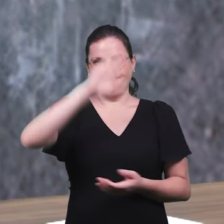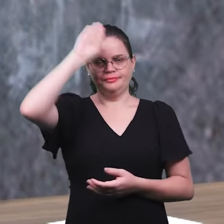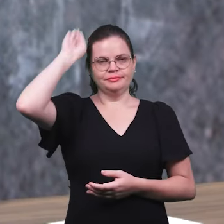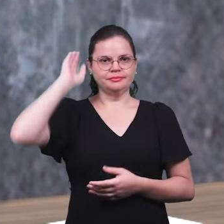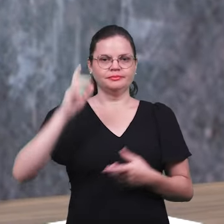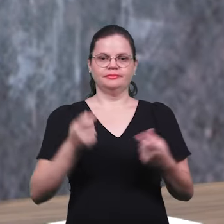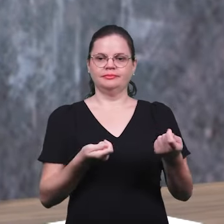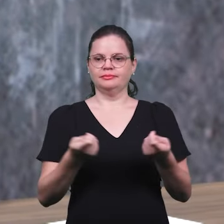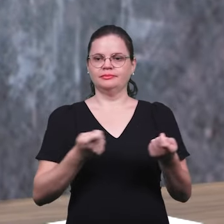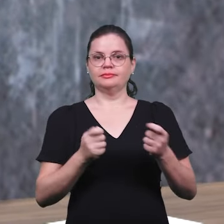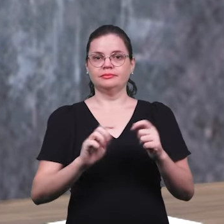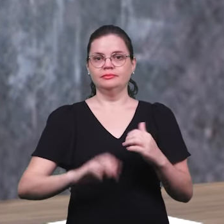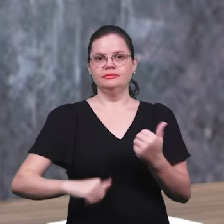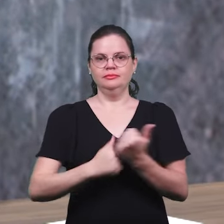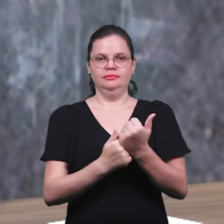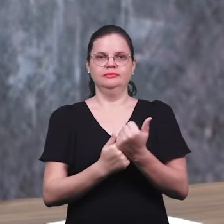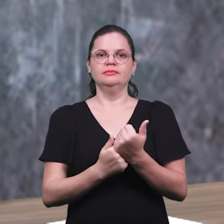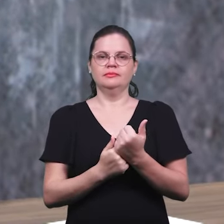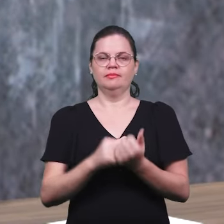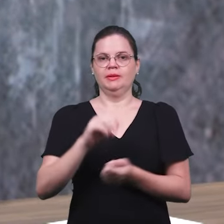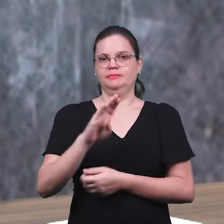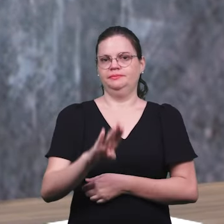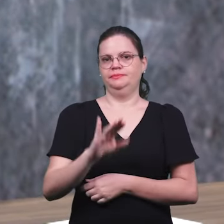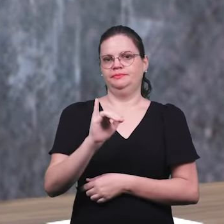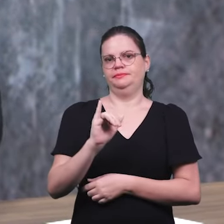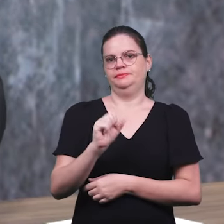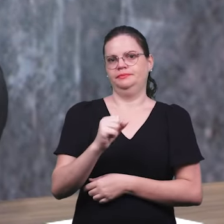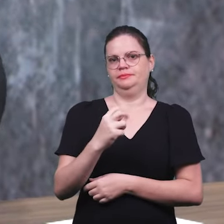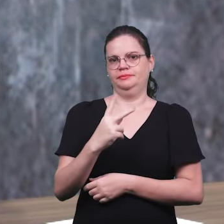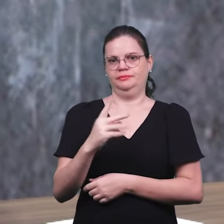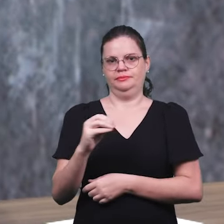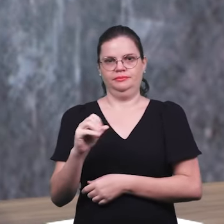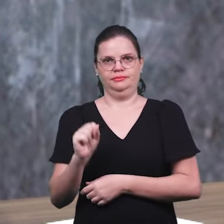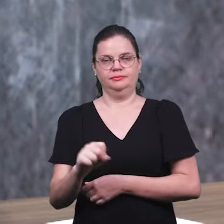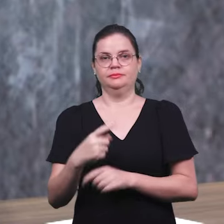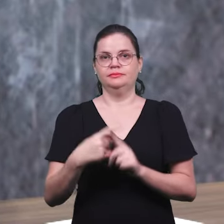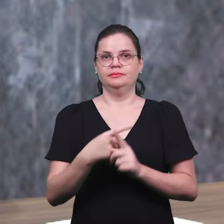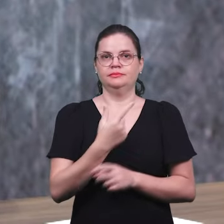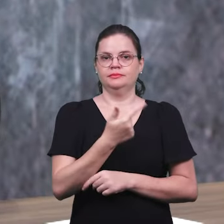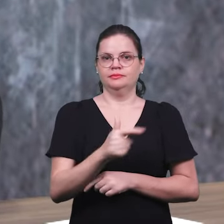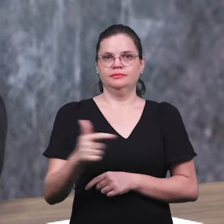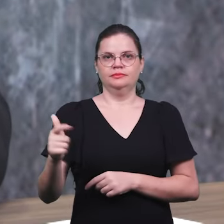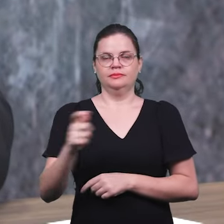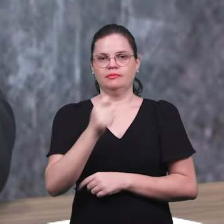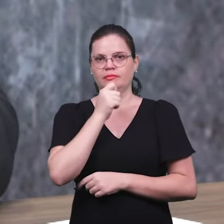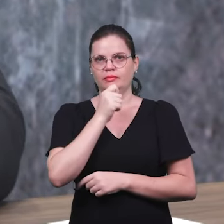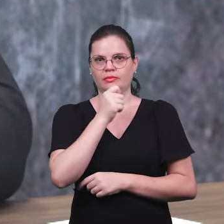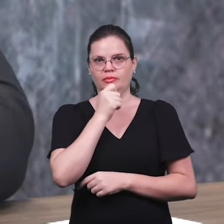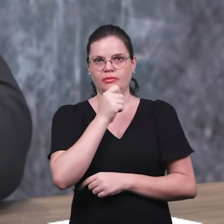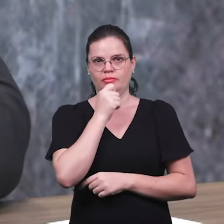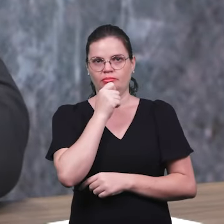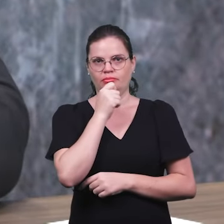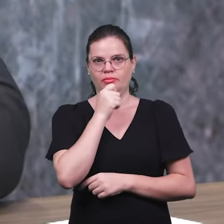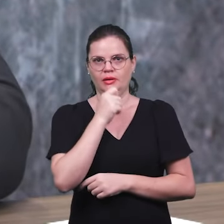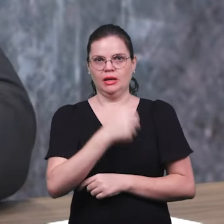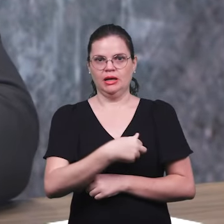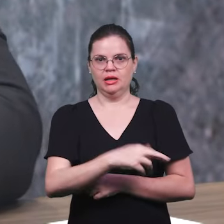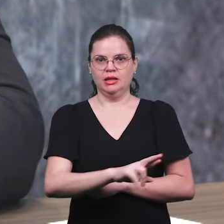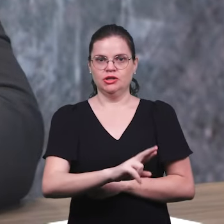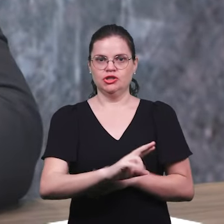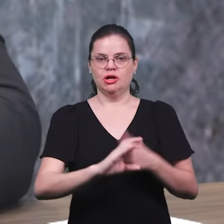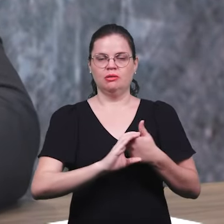Estado romano. Então, mesmo ainda com não tinha havido ainda a transformação do cristianismo em